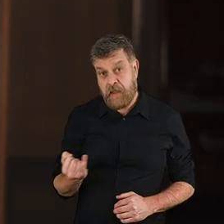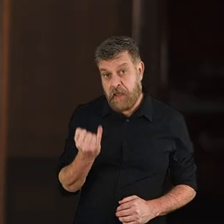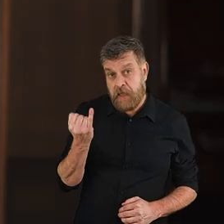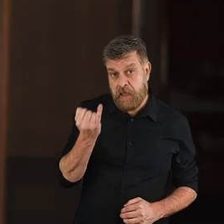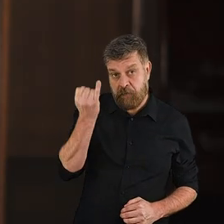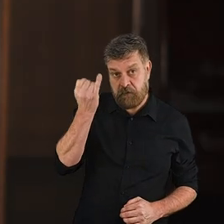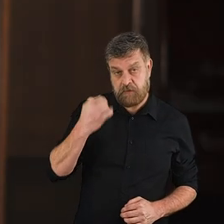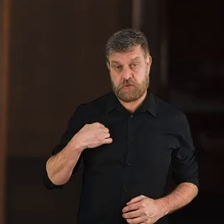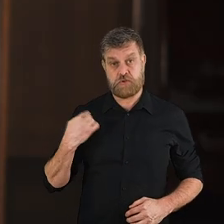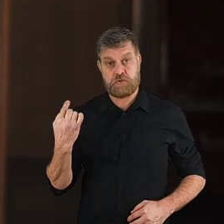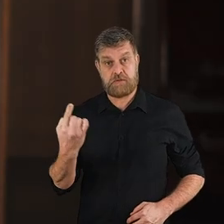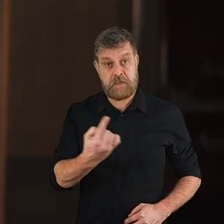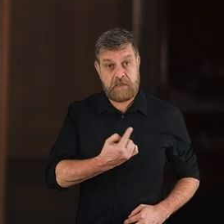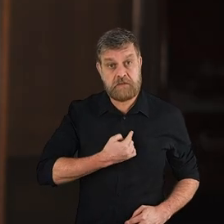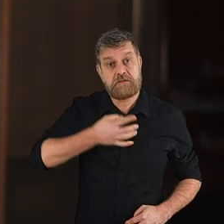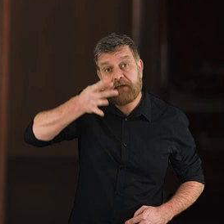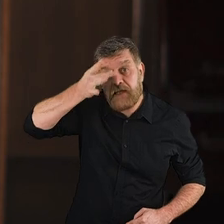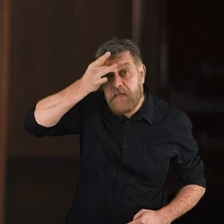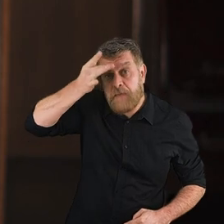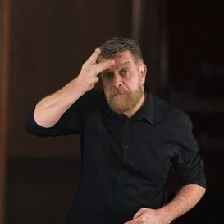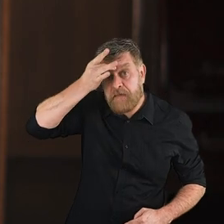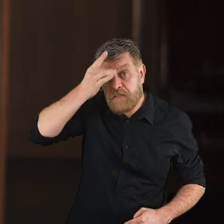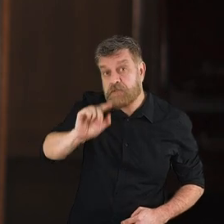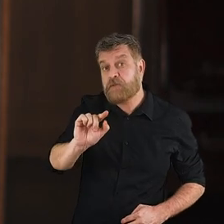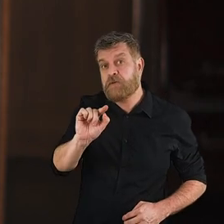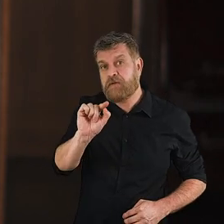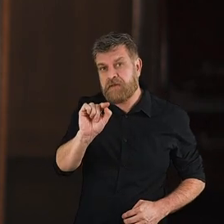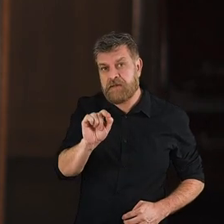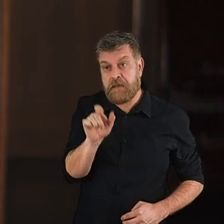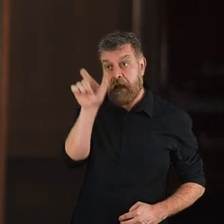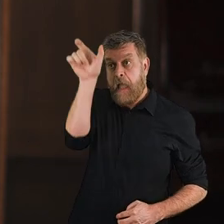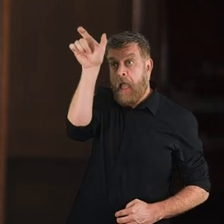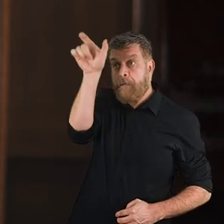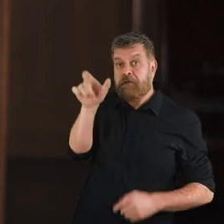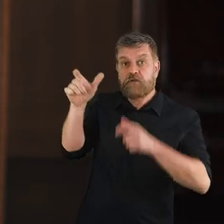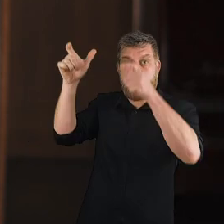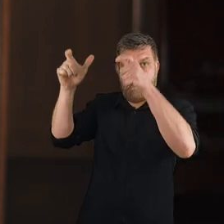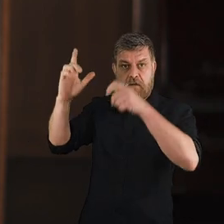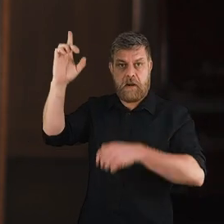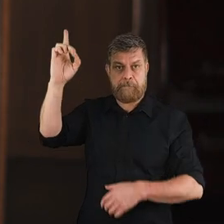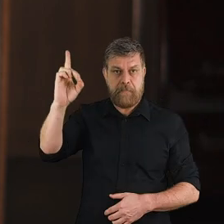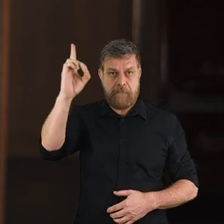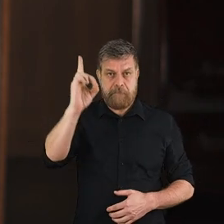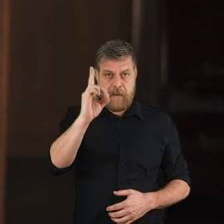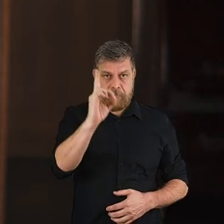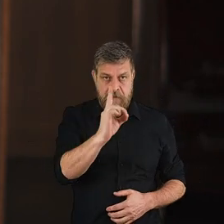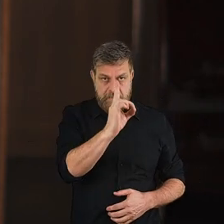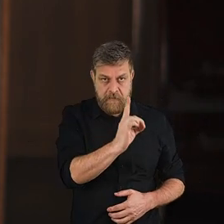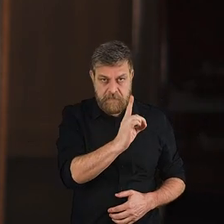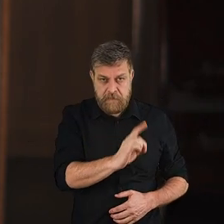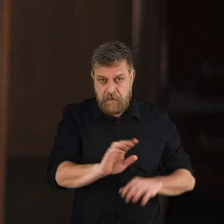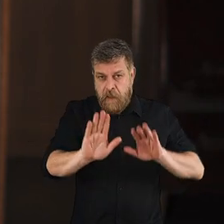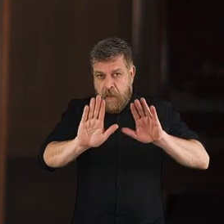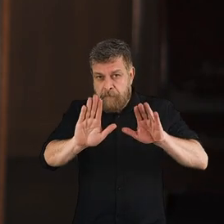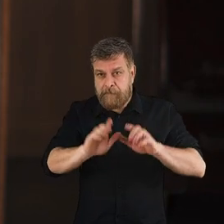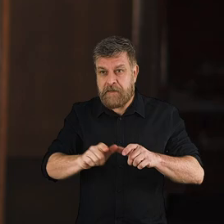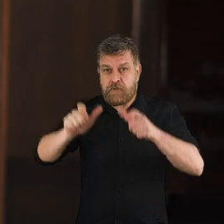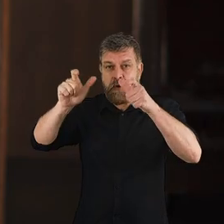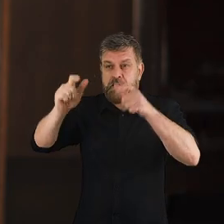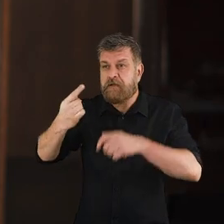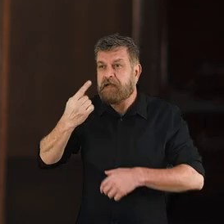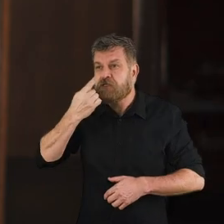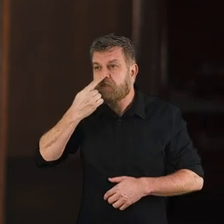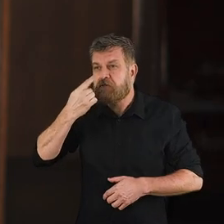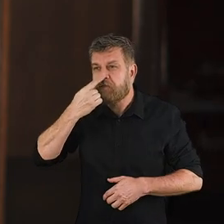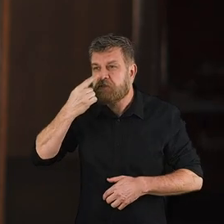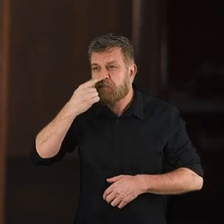É importante a gente ter em mente que a pessoa sai do lugar, mas o seu